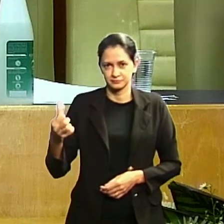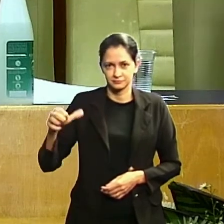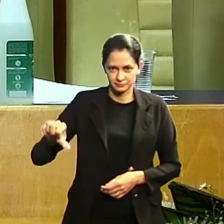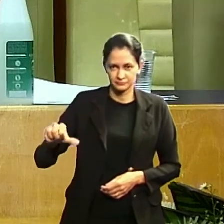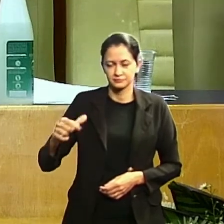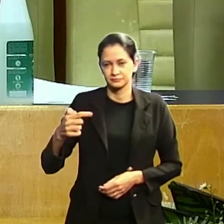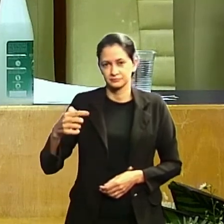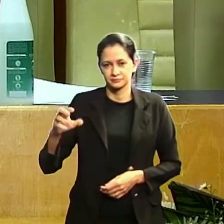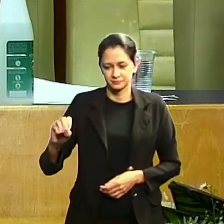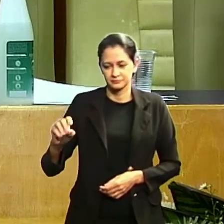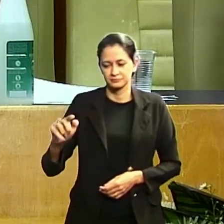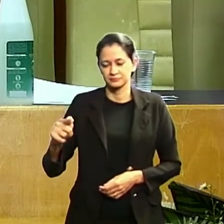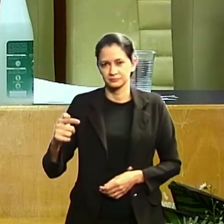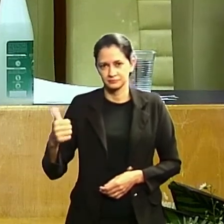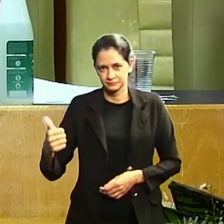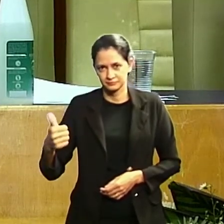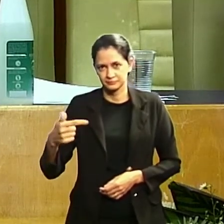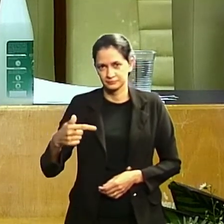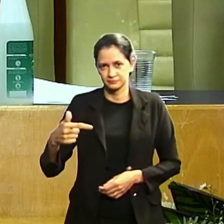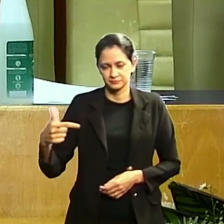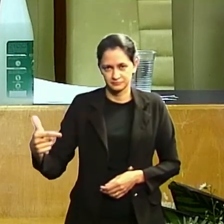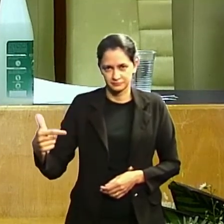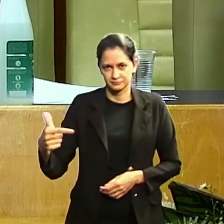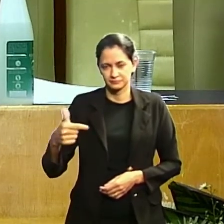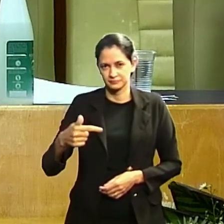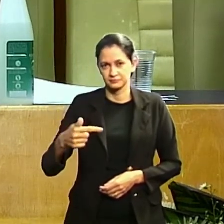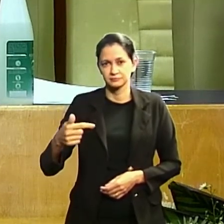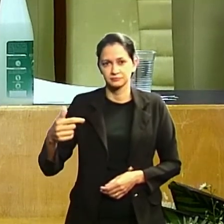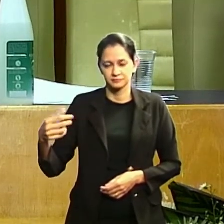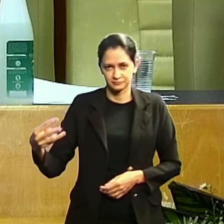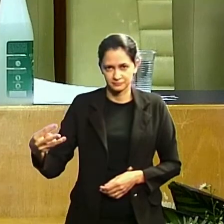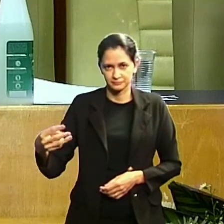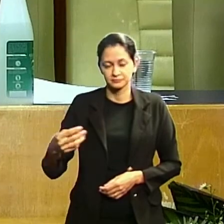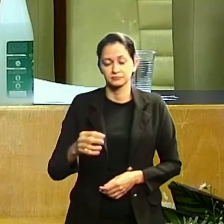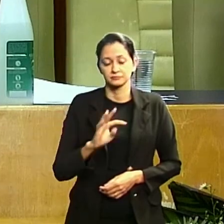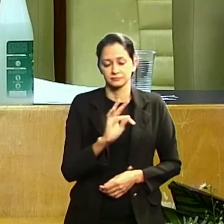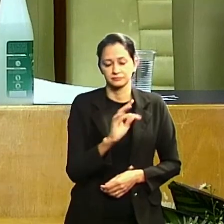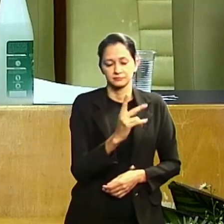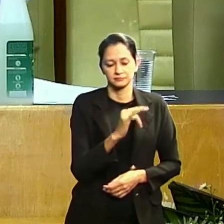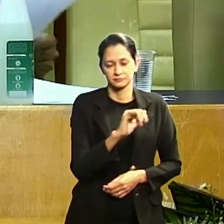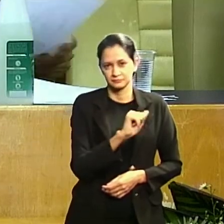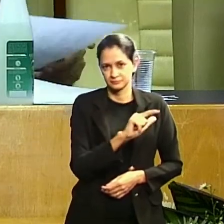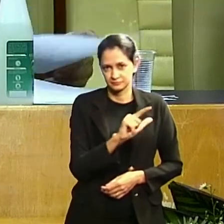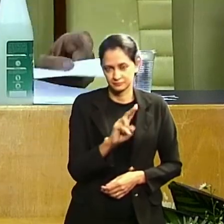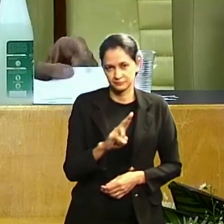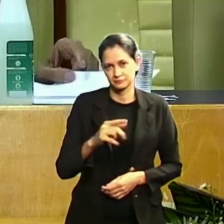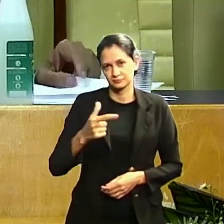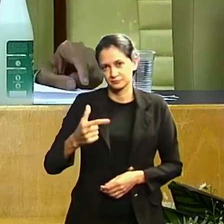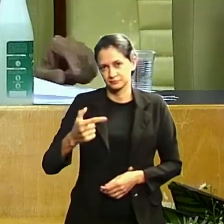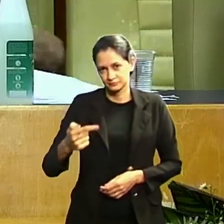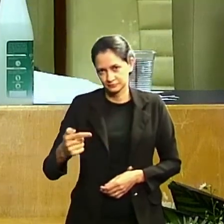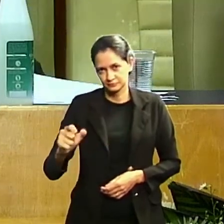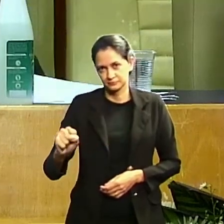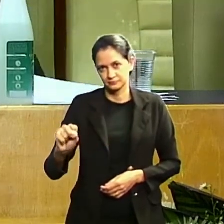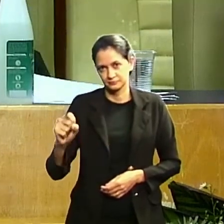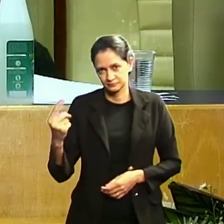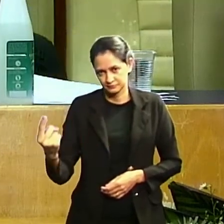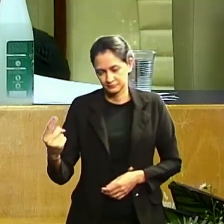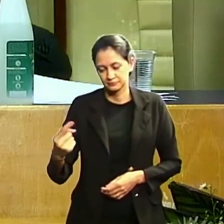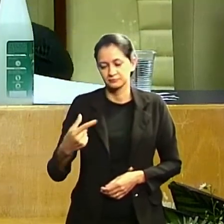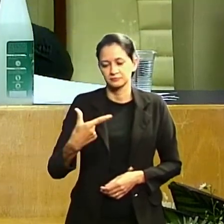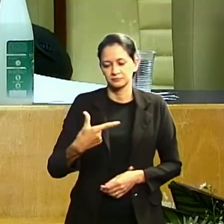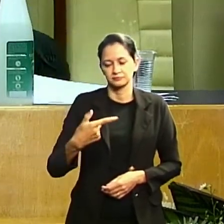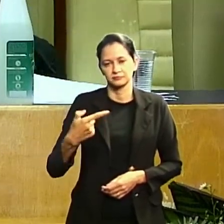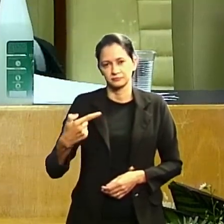70, 71, 72, 73, Tiago Ghiotti, 27, 81 e Tiago